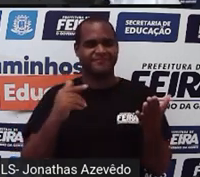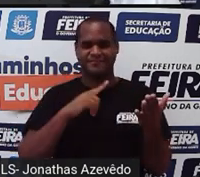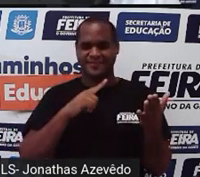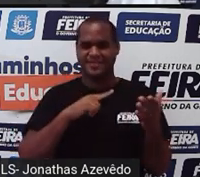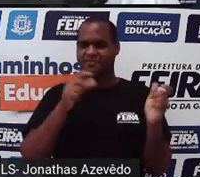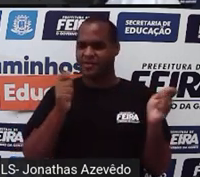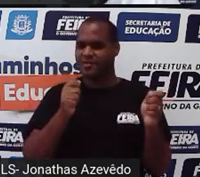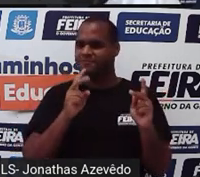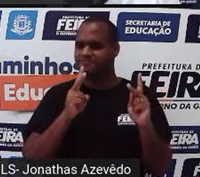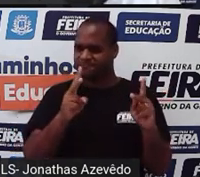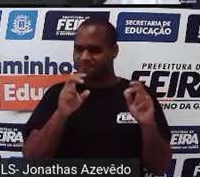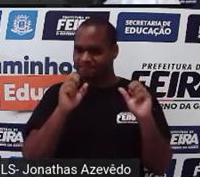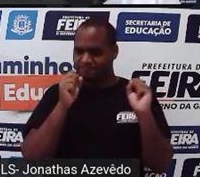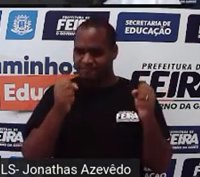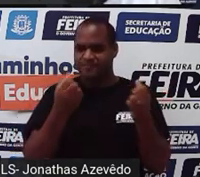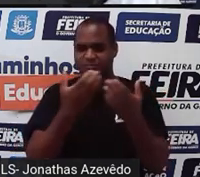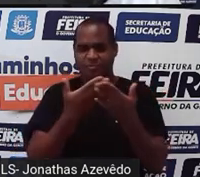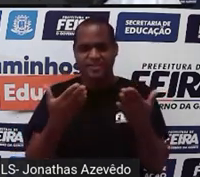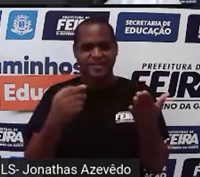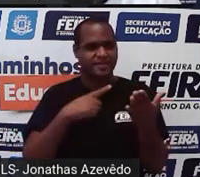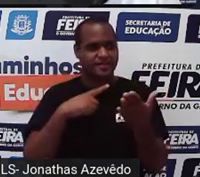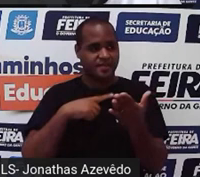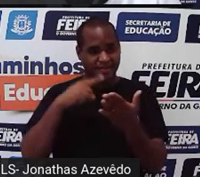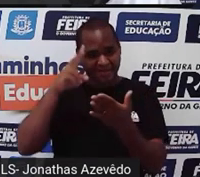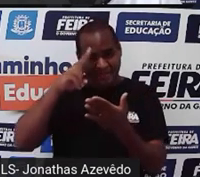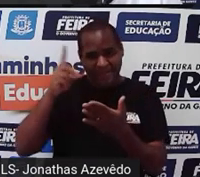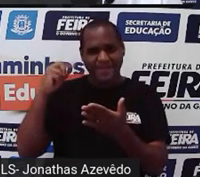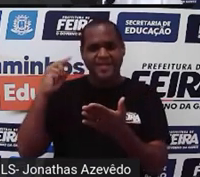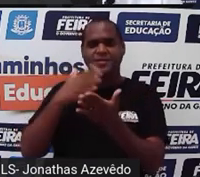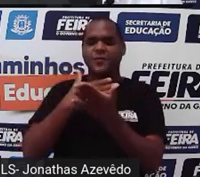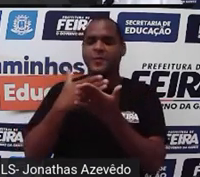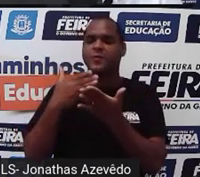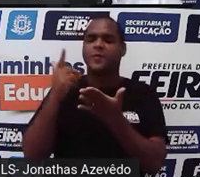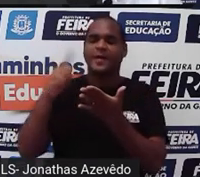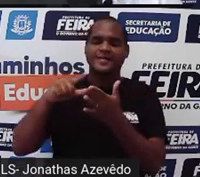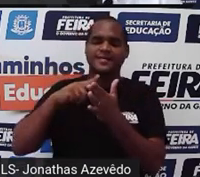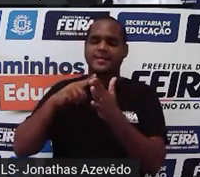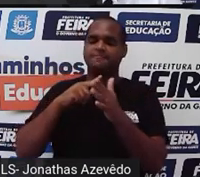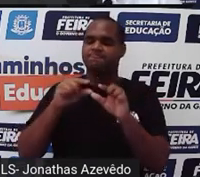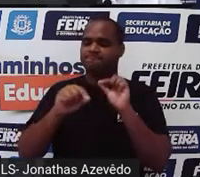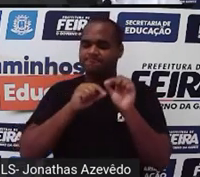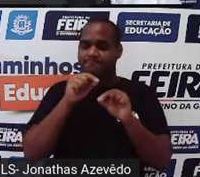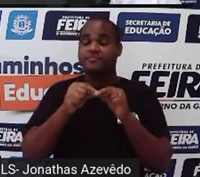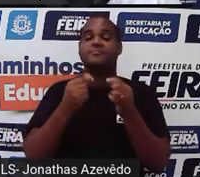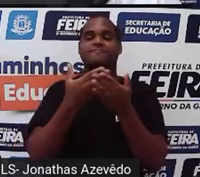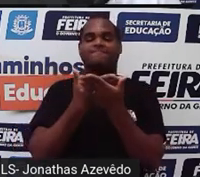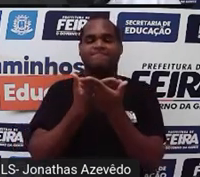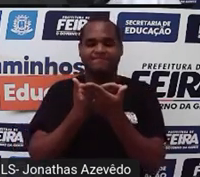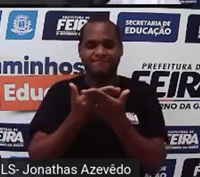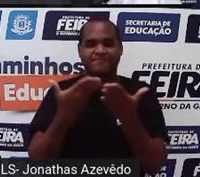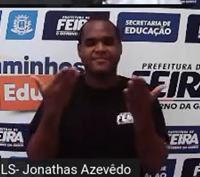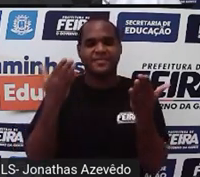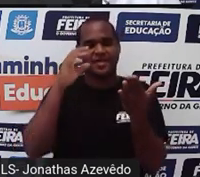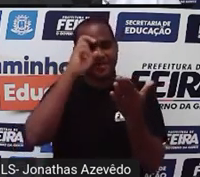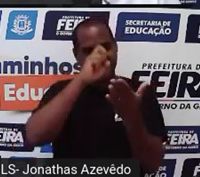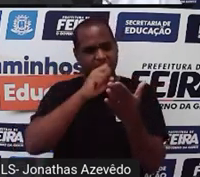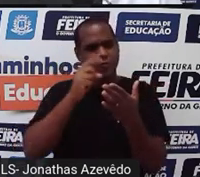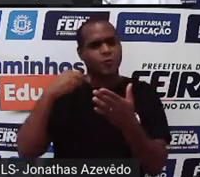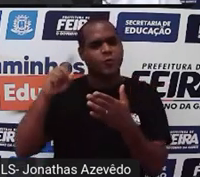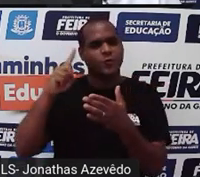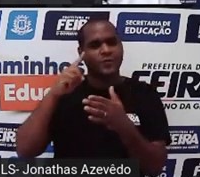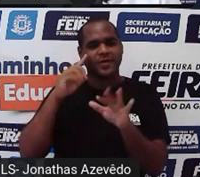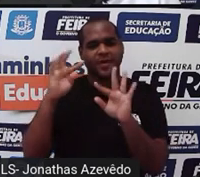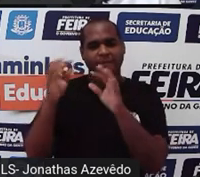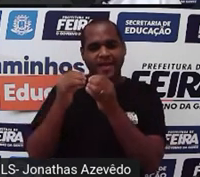uma continuidade do que a gente já começou em aulas anteriores Tá bom então de tudo